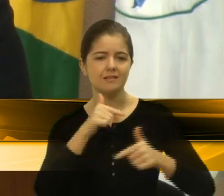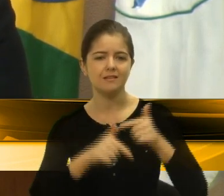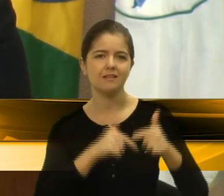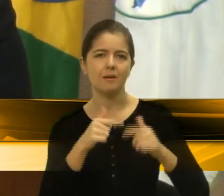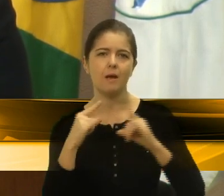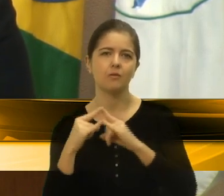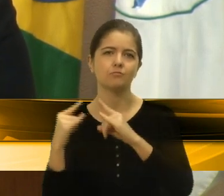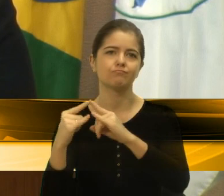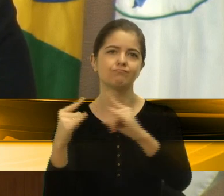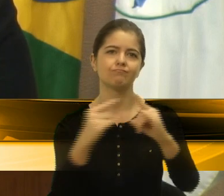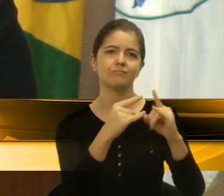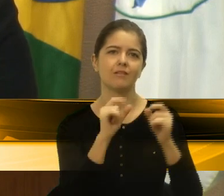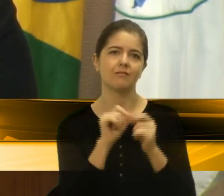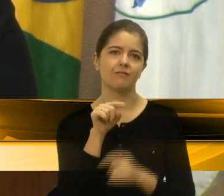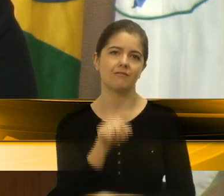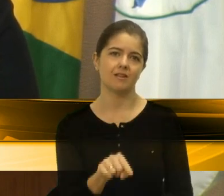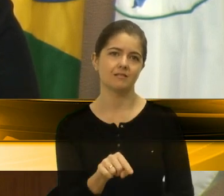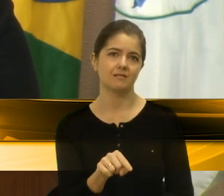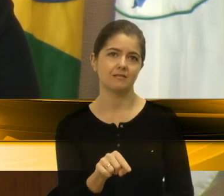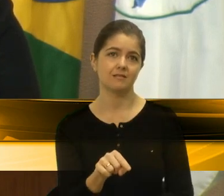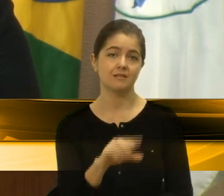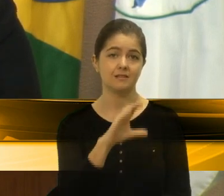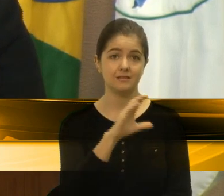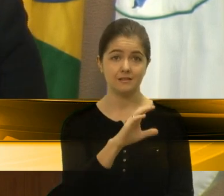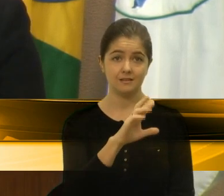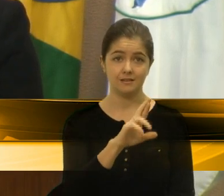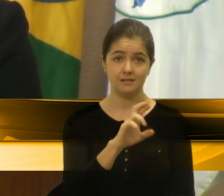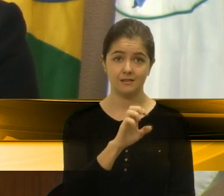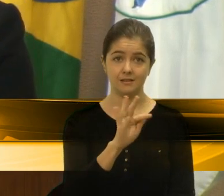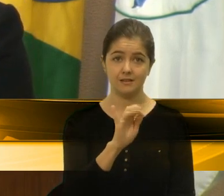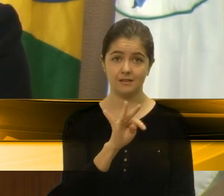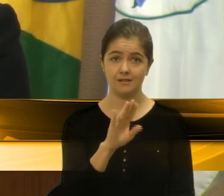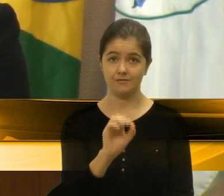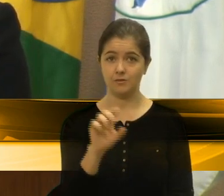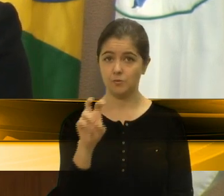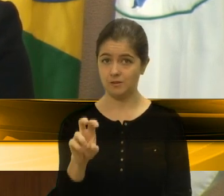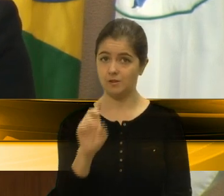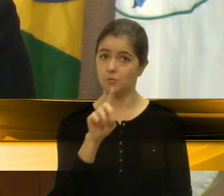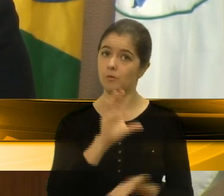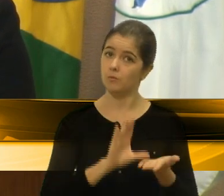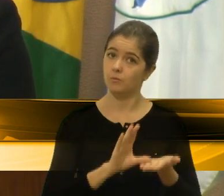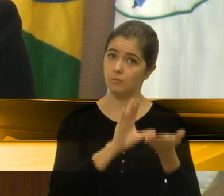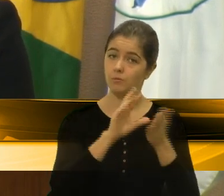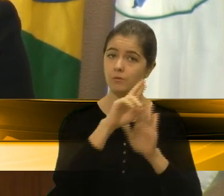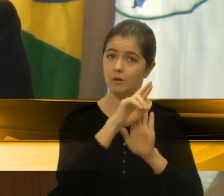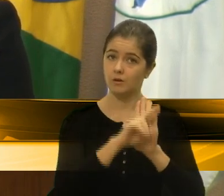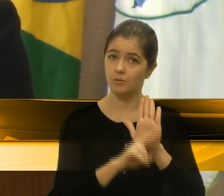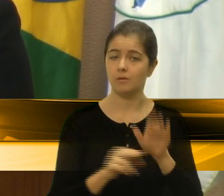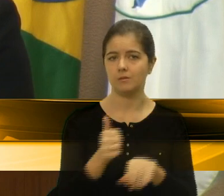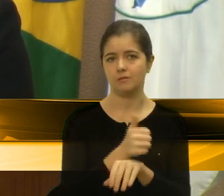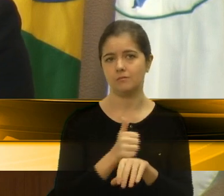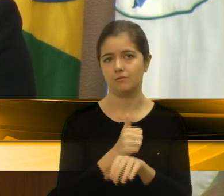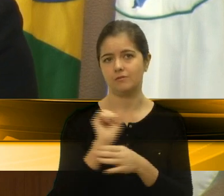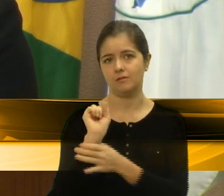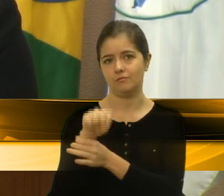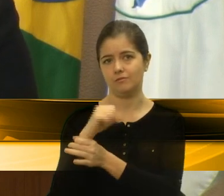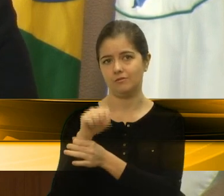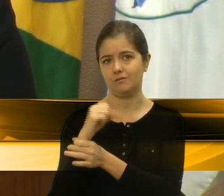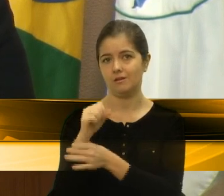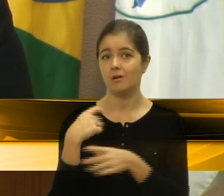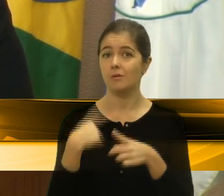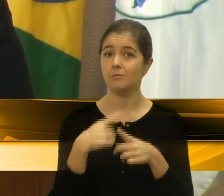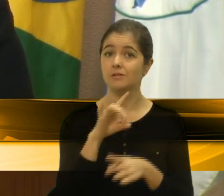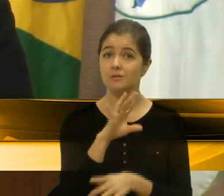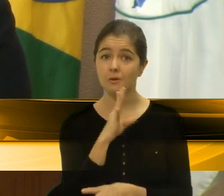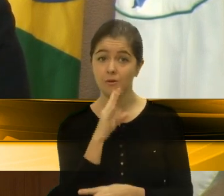instituições elas realizam, né, no caso, o CREFITO 5, que é o conselho que regulamenta a nossa profissão. Porque só